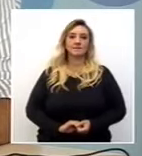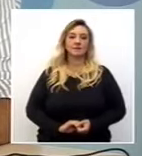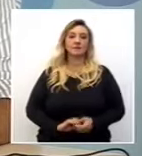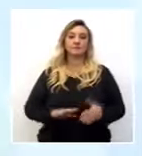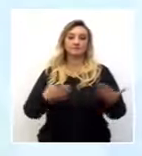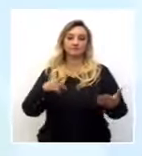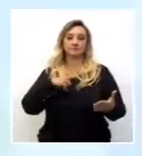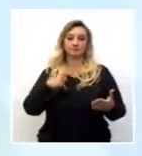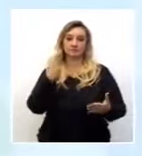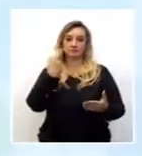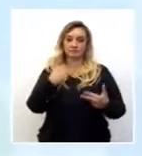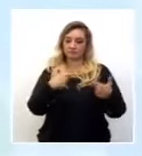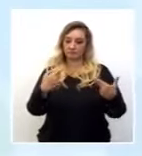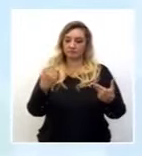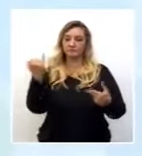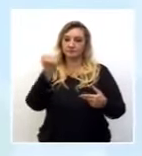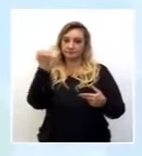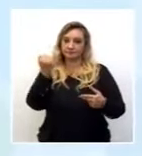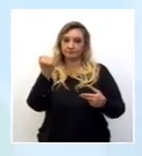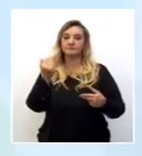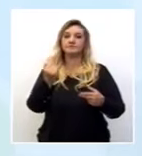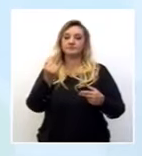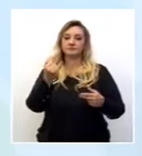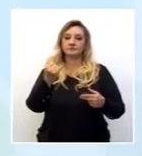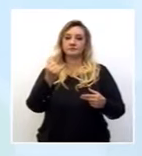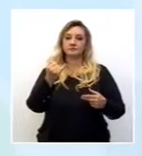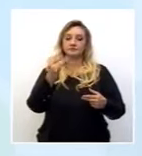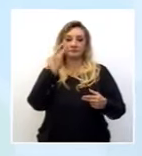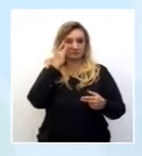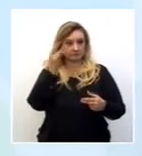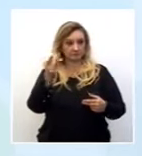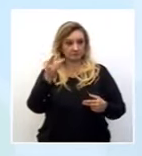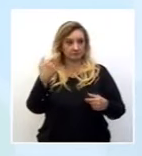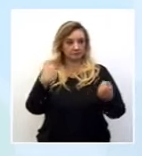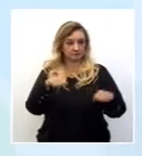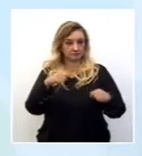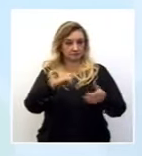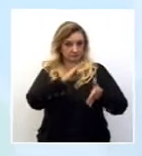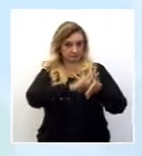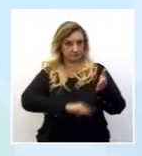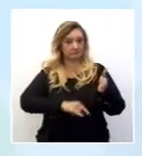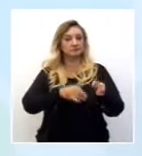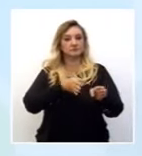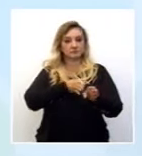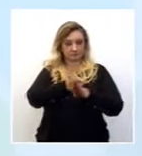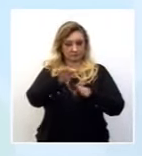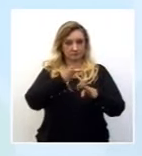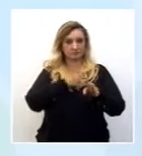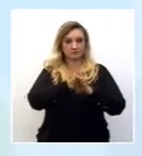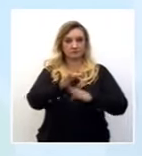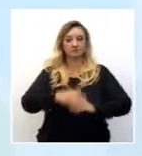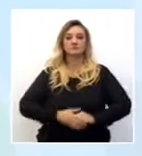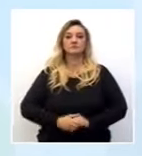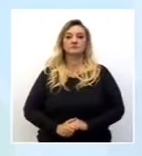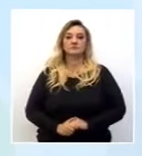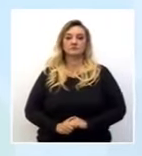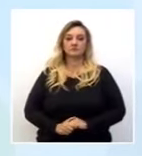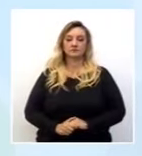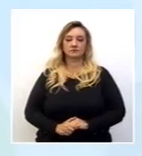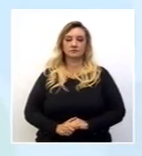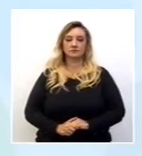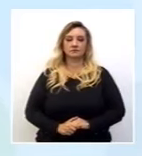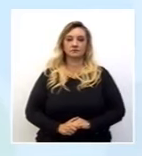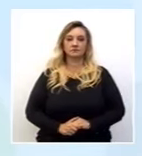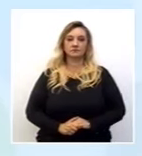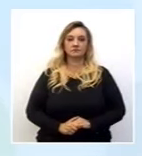um item importante, um ponto de atenção do documento orientador,